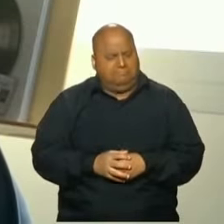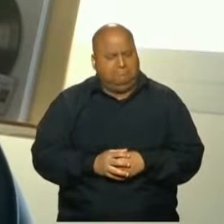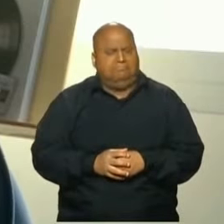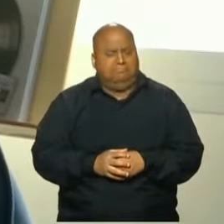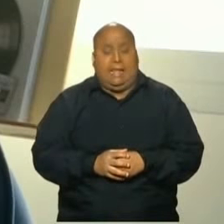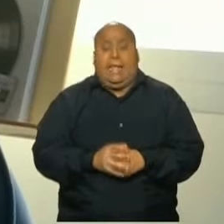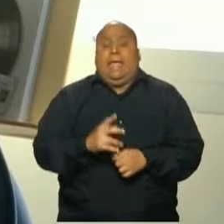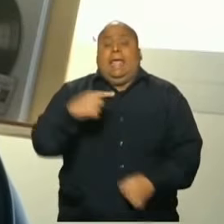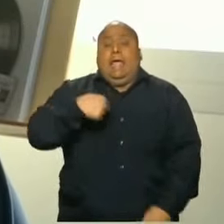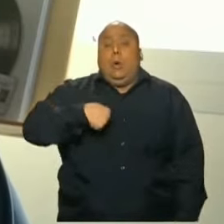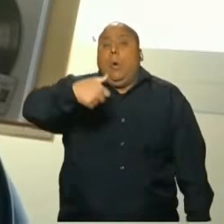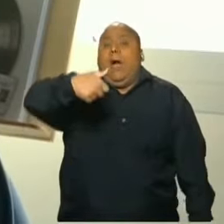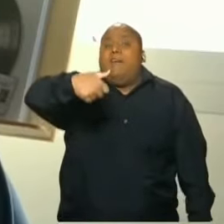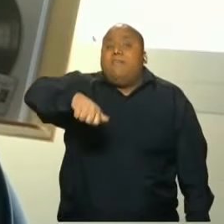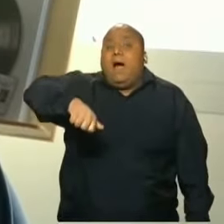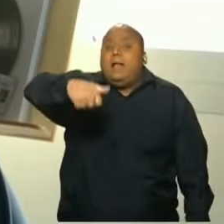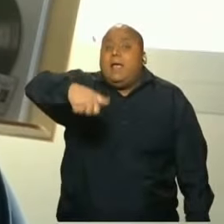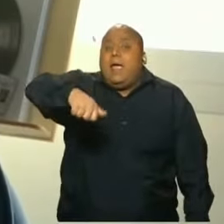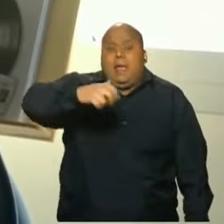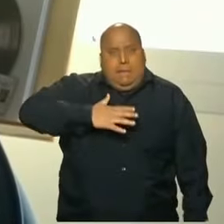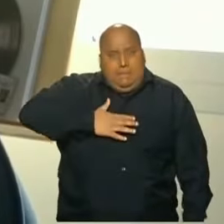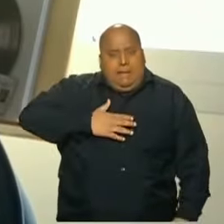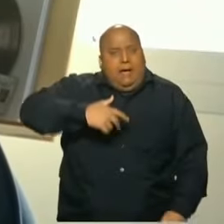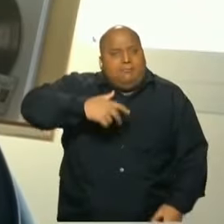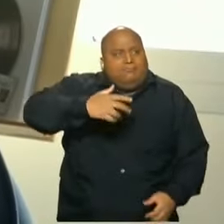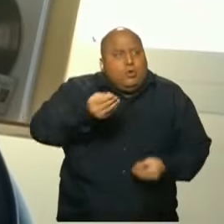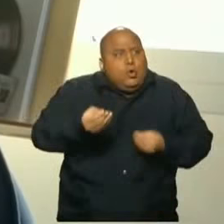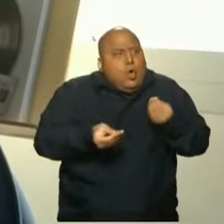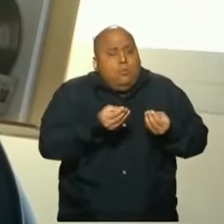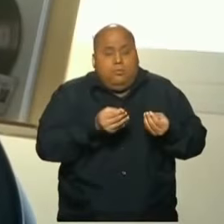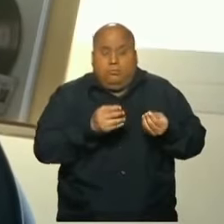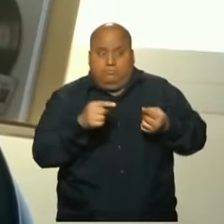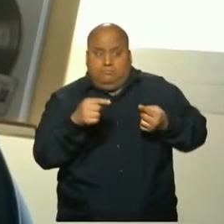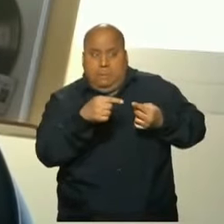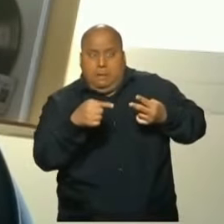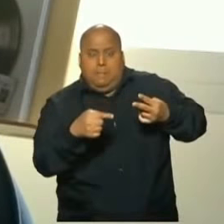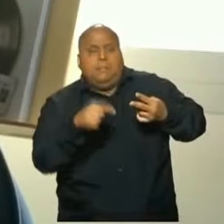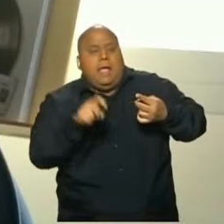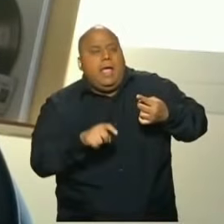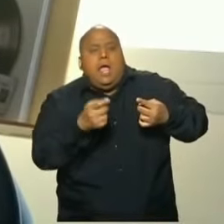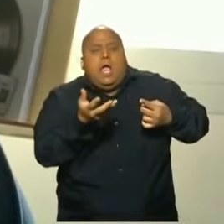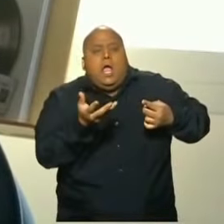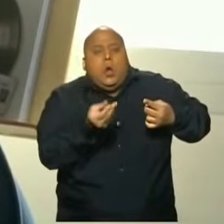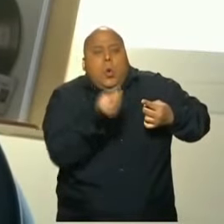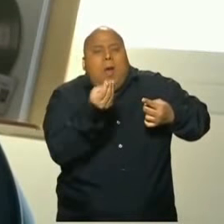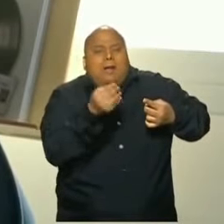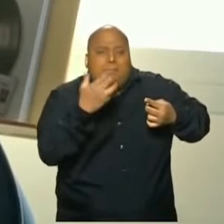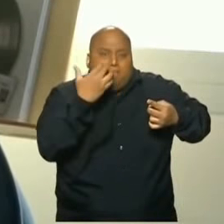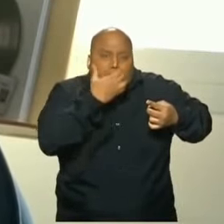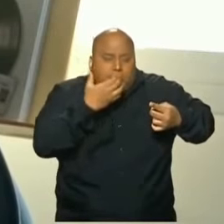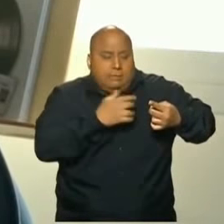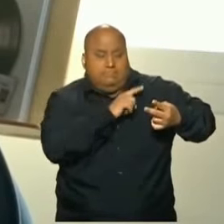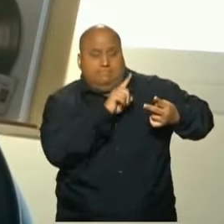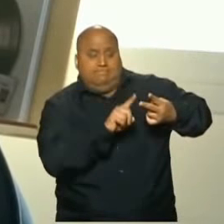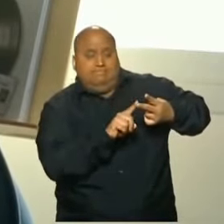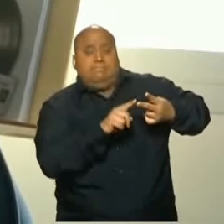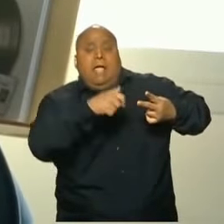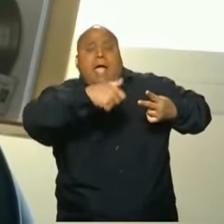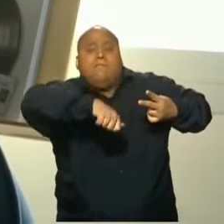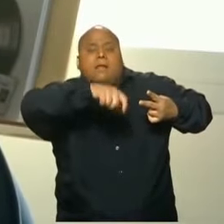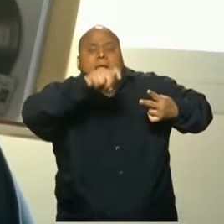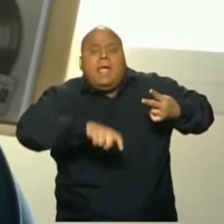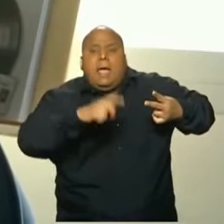eu considerei, nessa minha avaliação, eu considerei não só a qualidade da música, mas também a